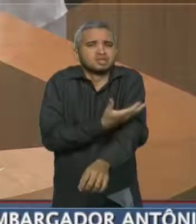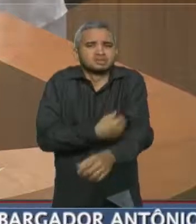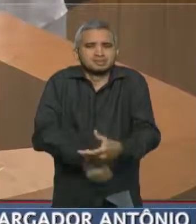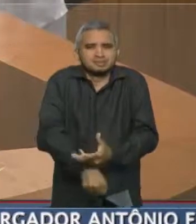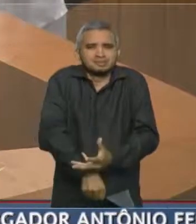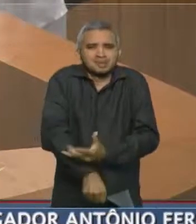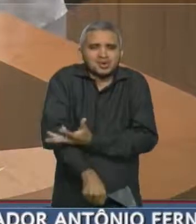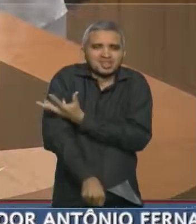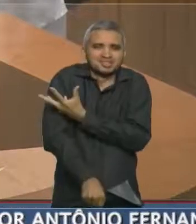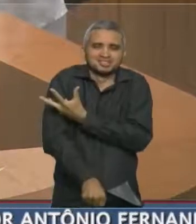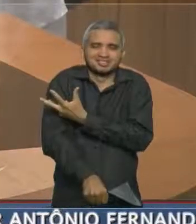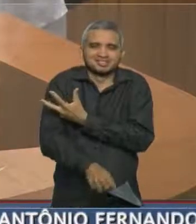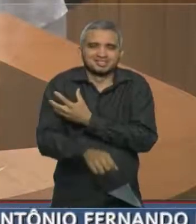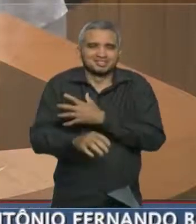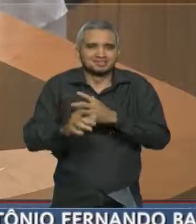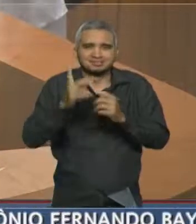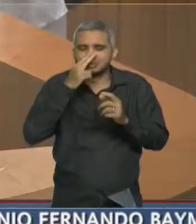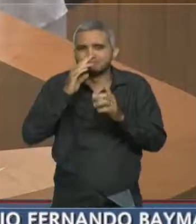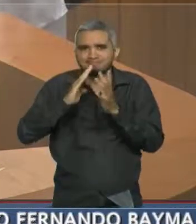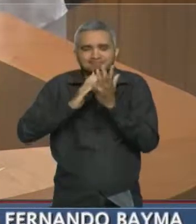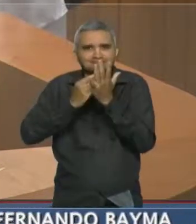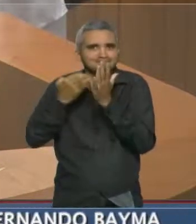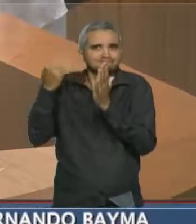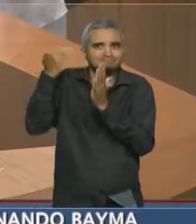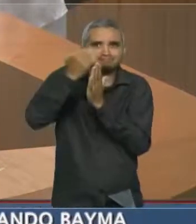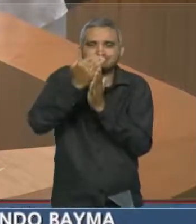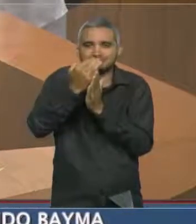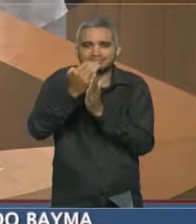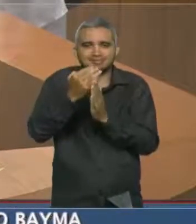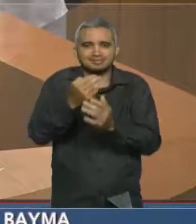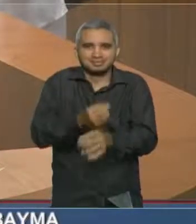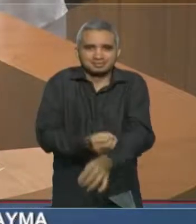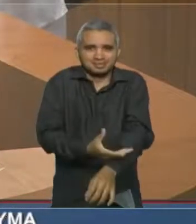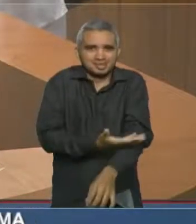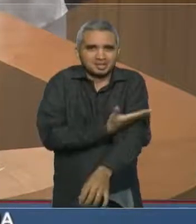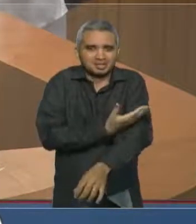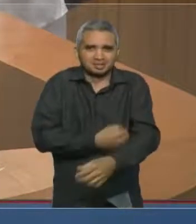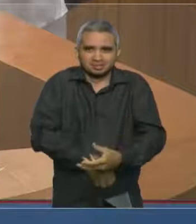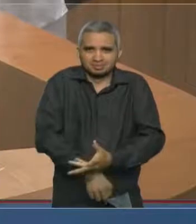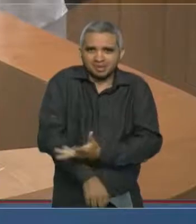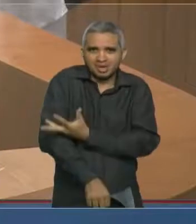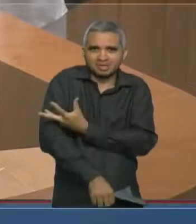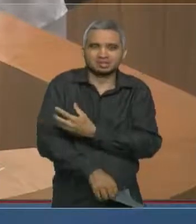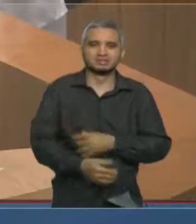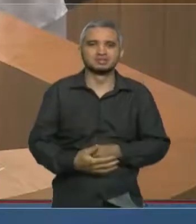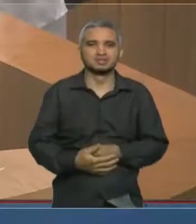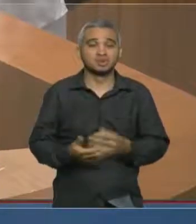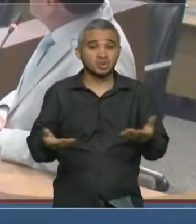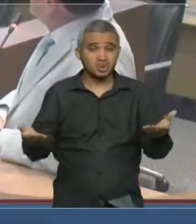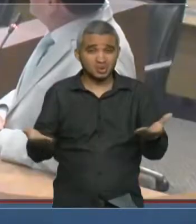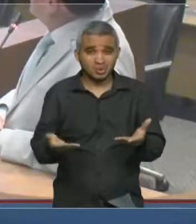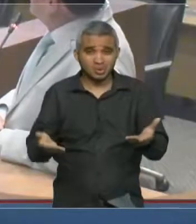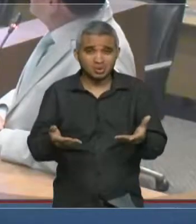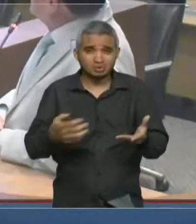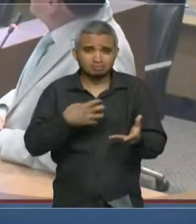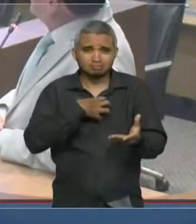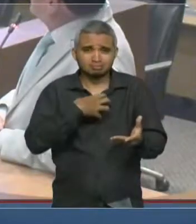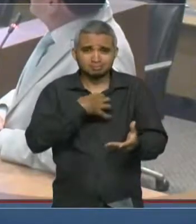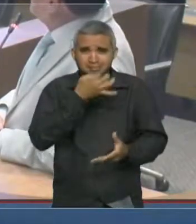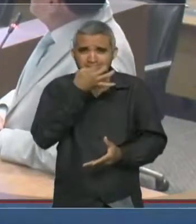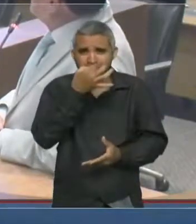mas, para mim, talvez seja, na minha vida, uma das melhores e mais importantes